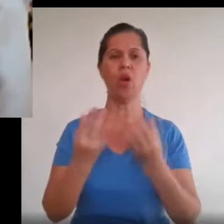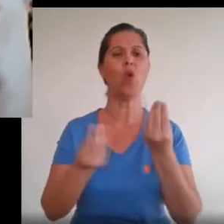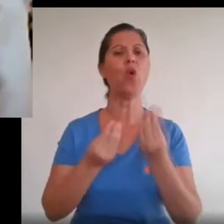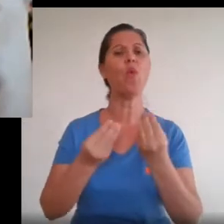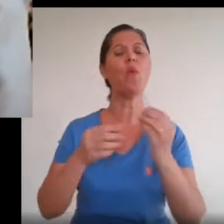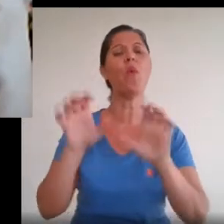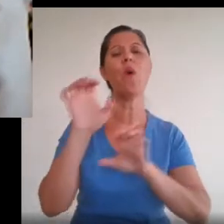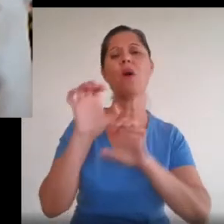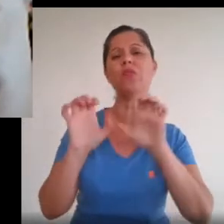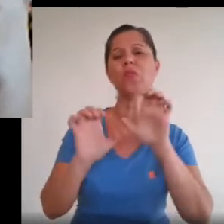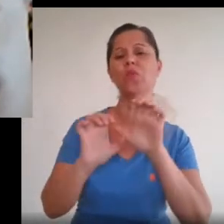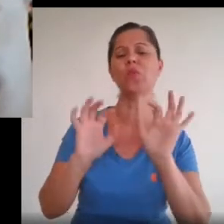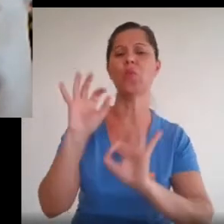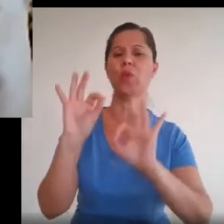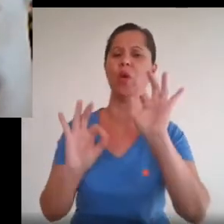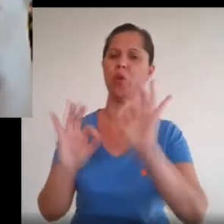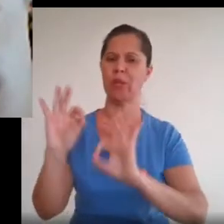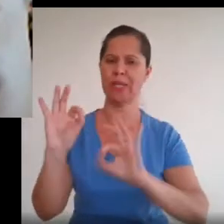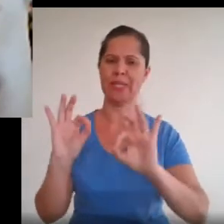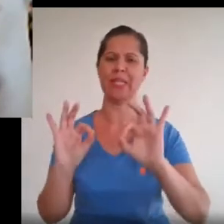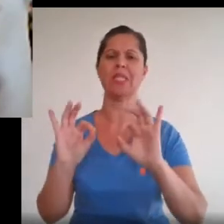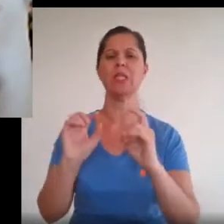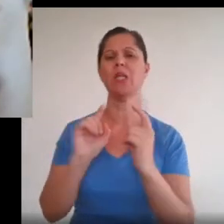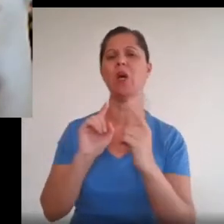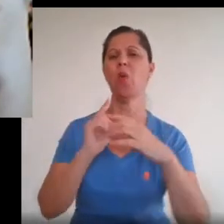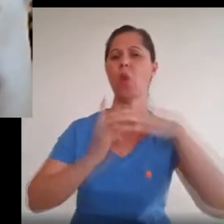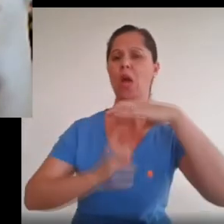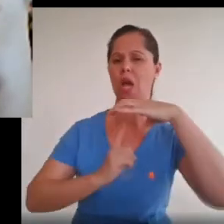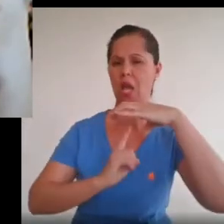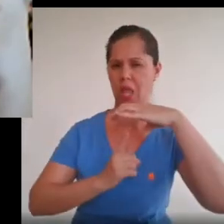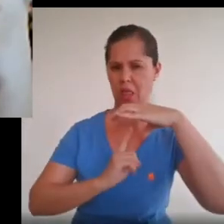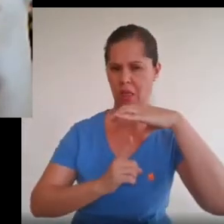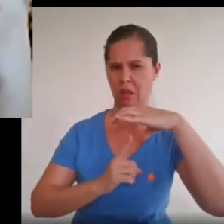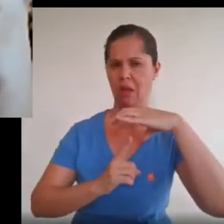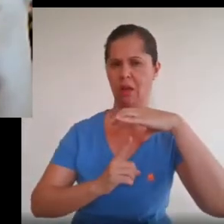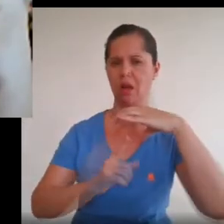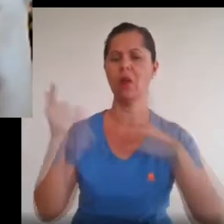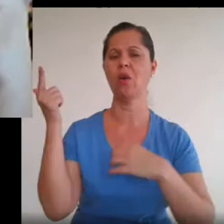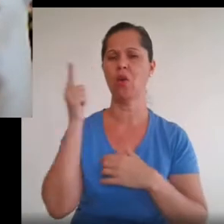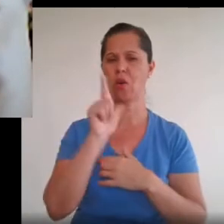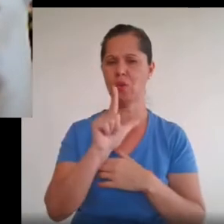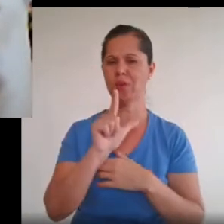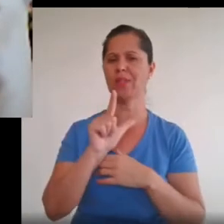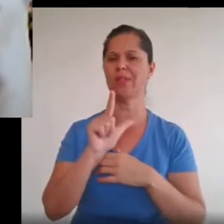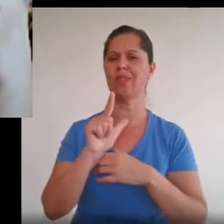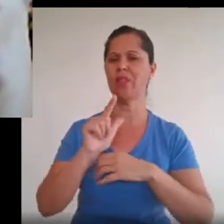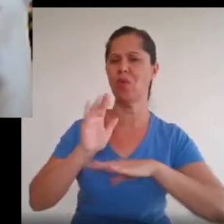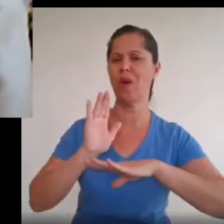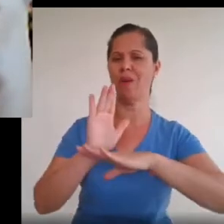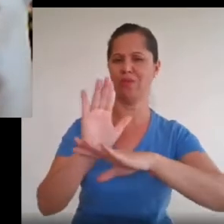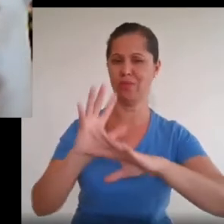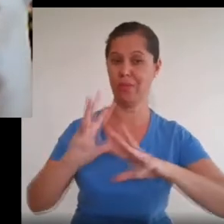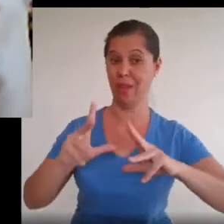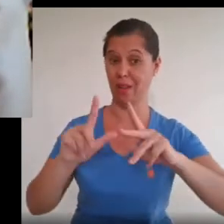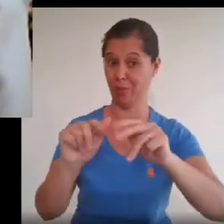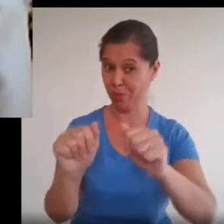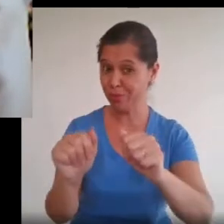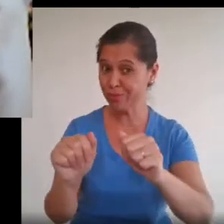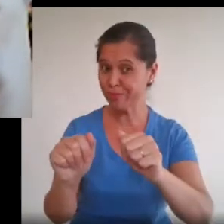clínico dá conta disso tudo que eu estou falando para vocês? E aí eu gostaria de fazer uma perguntinha